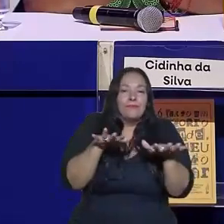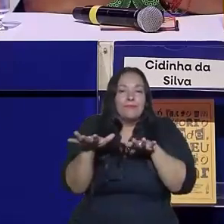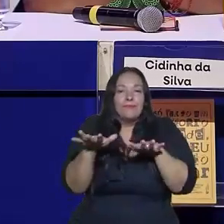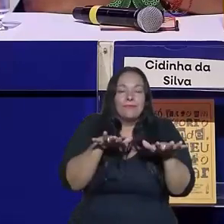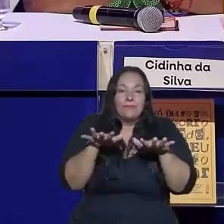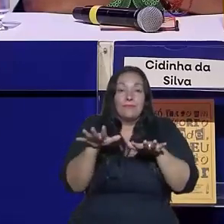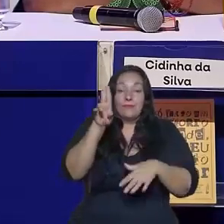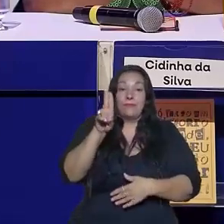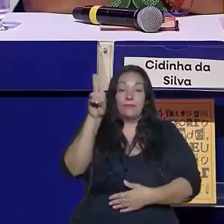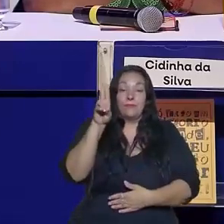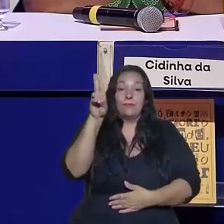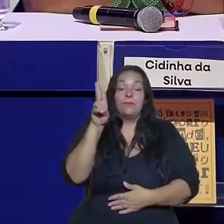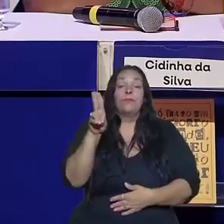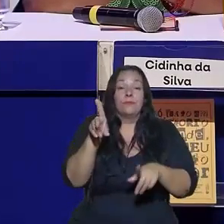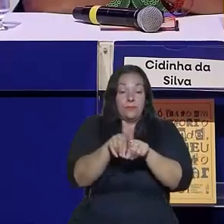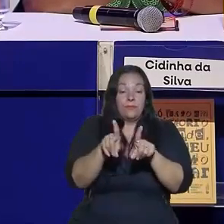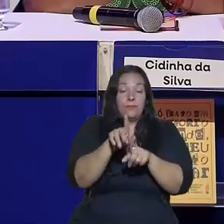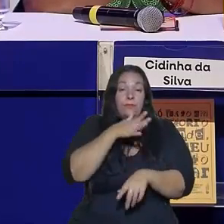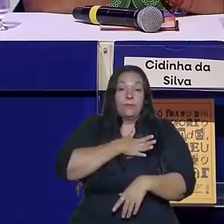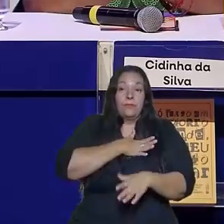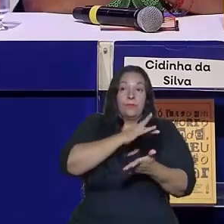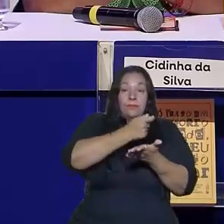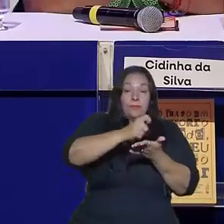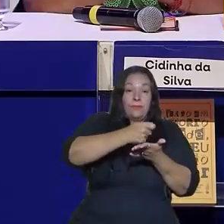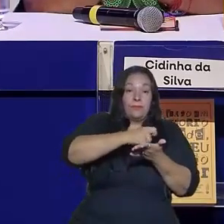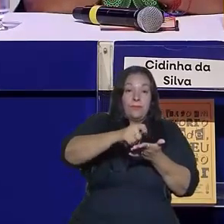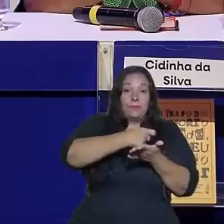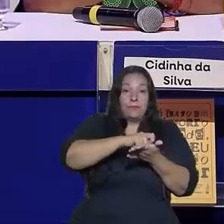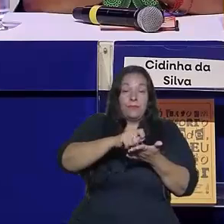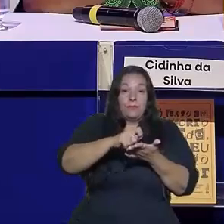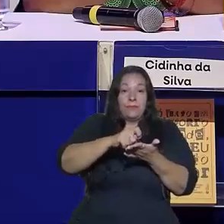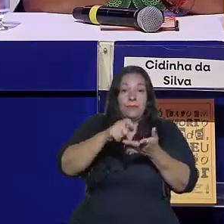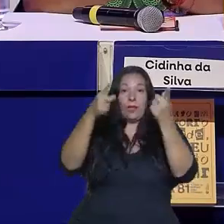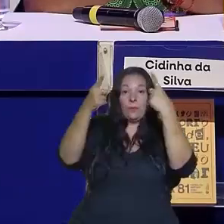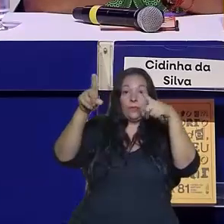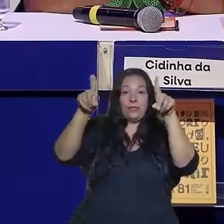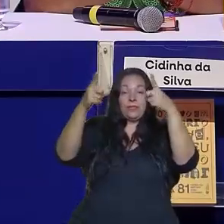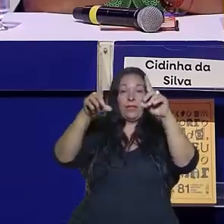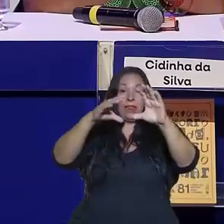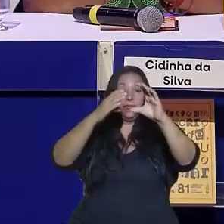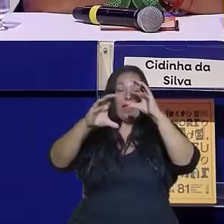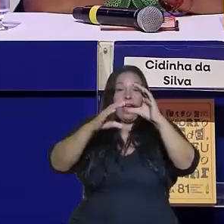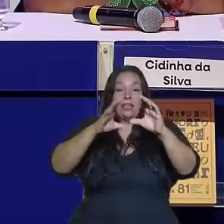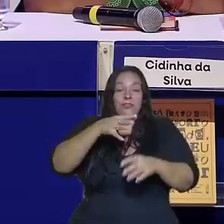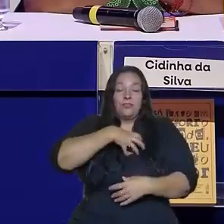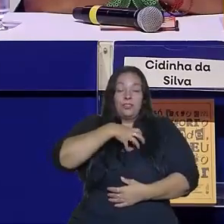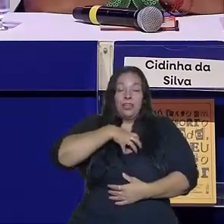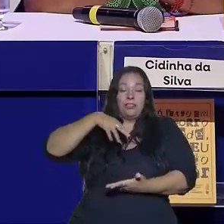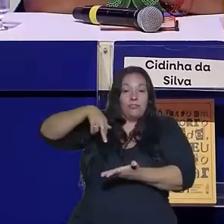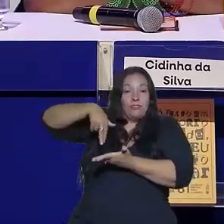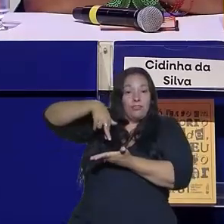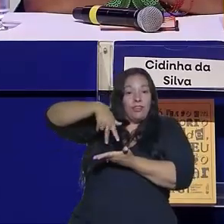tento utilizar isso também na minha escrita. Mas também há uma musicalidade do jeito de